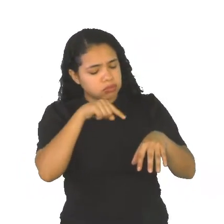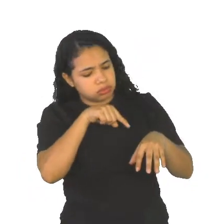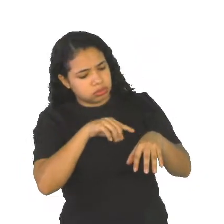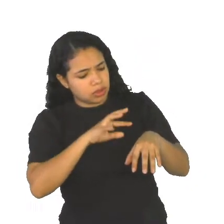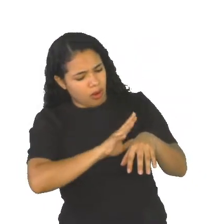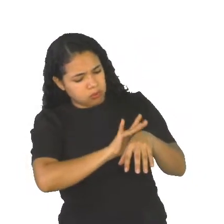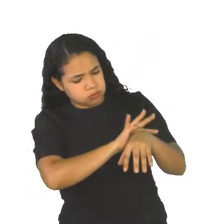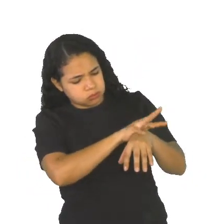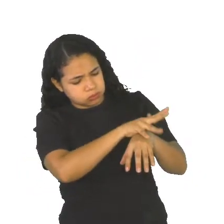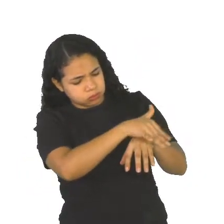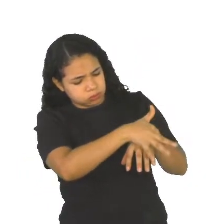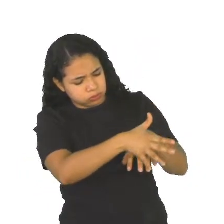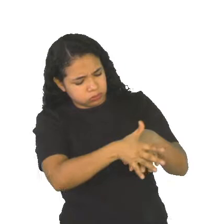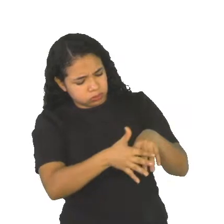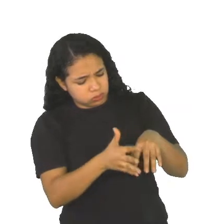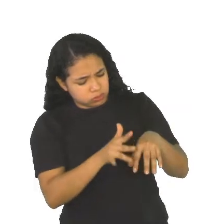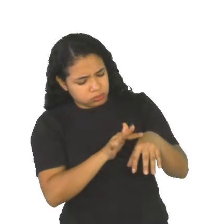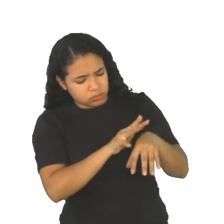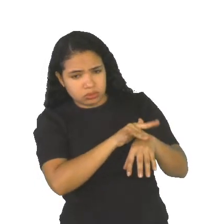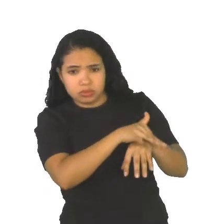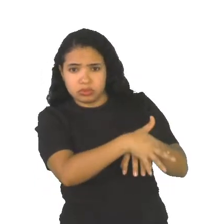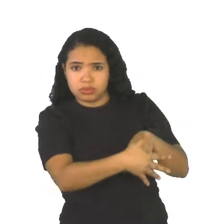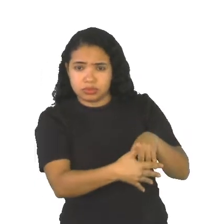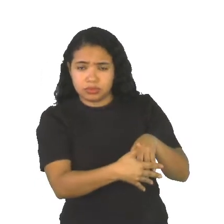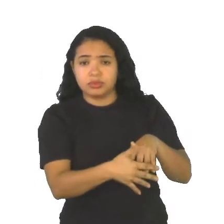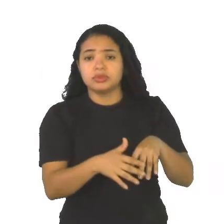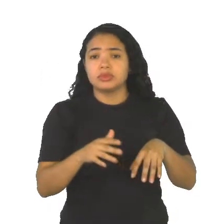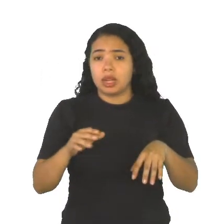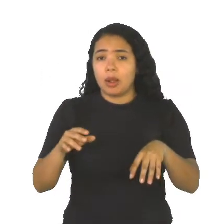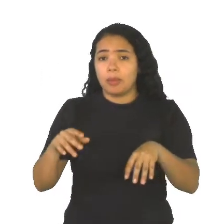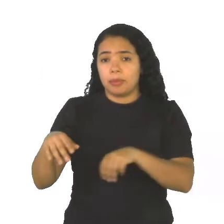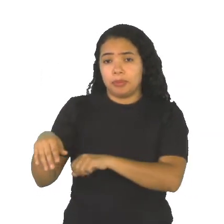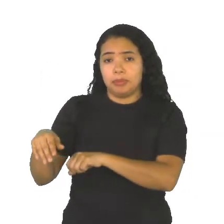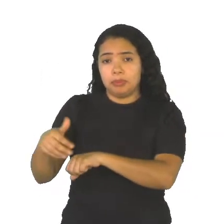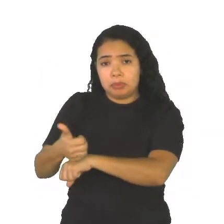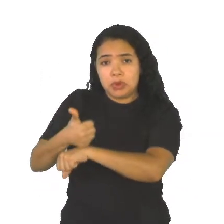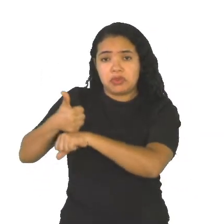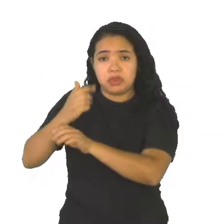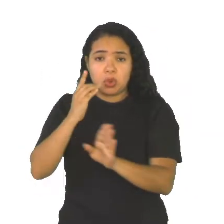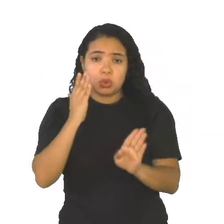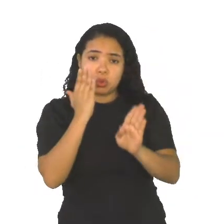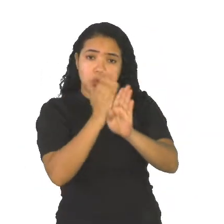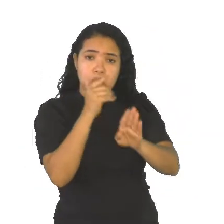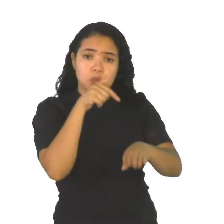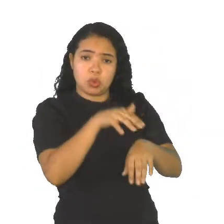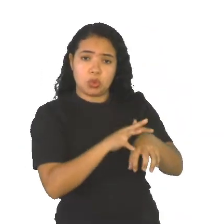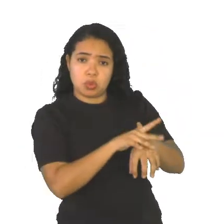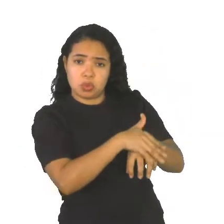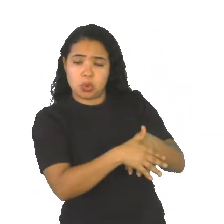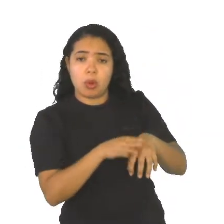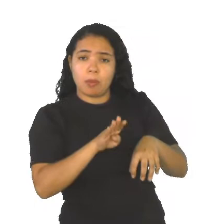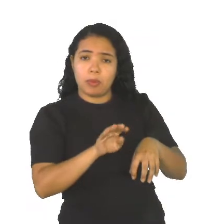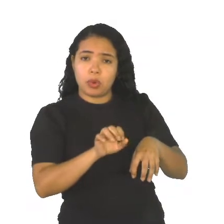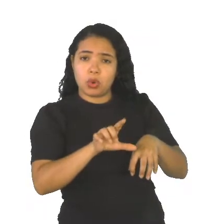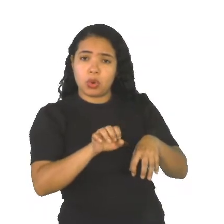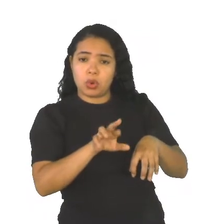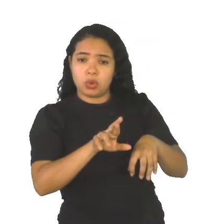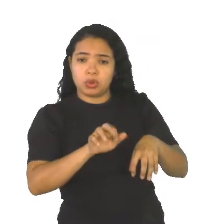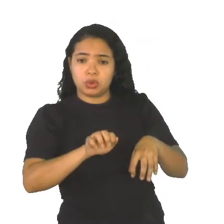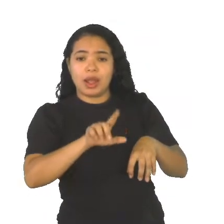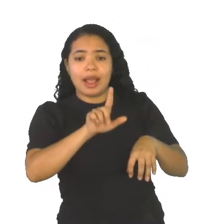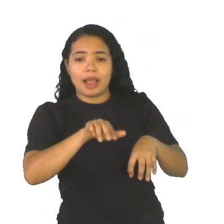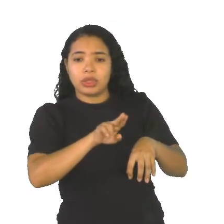certo? E aí um cientista que descobriu o bolor é chamado de Alexander Fleming, certo? Ele descobriu que esse